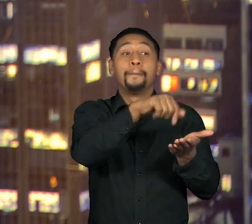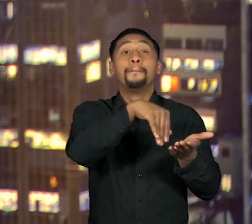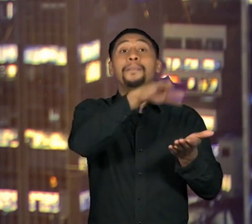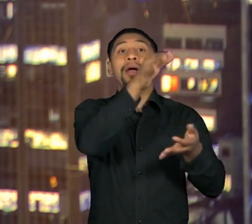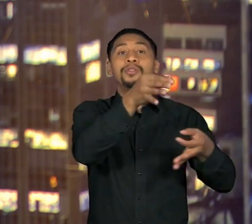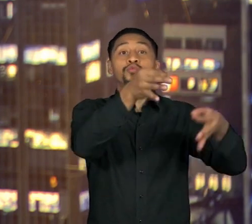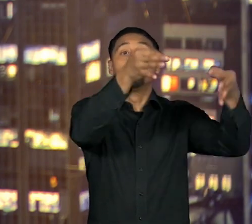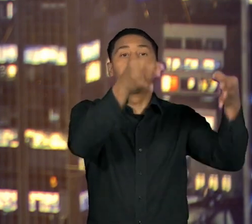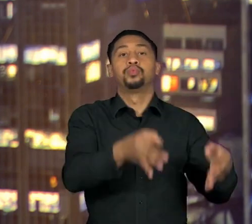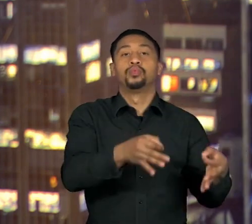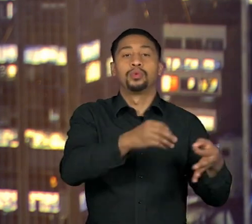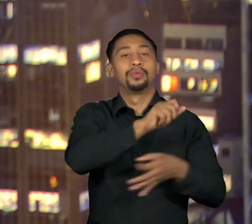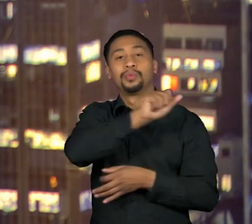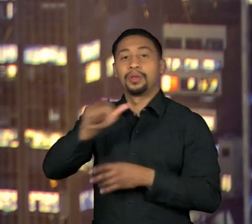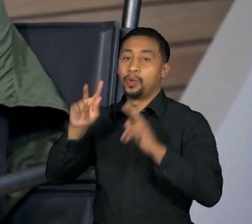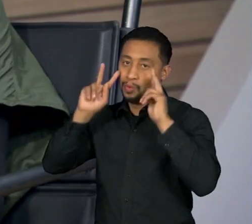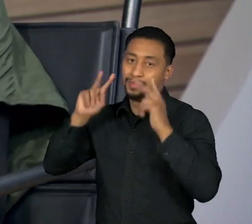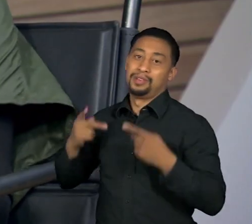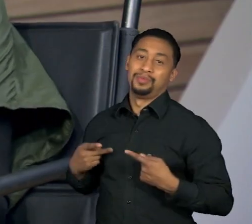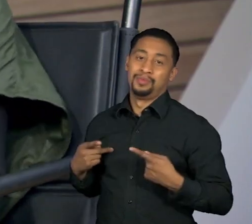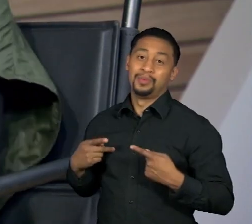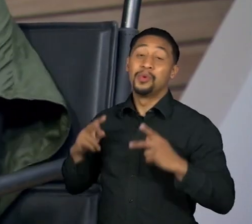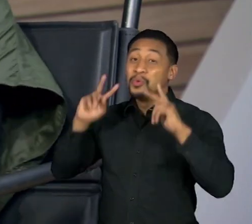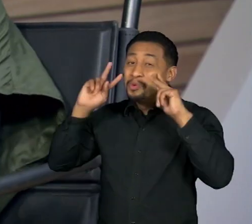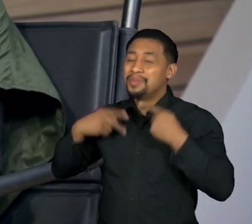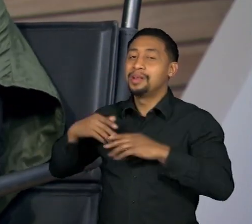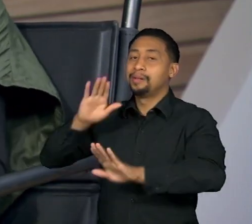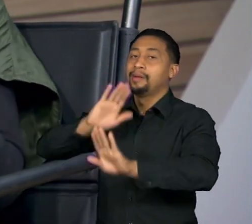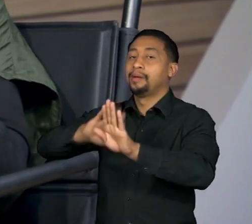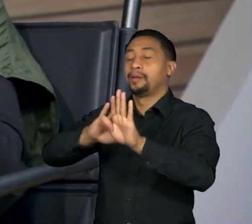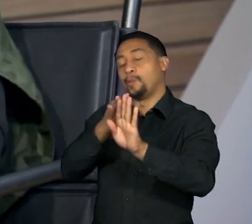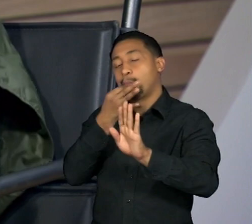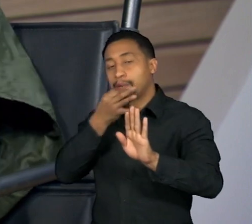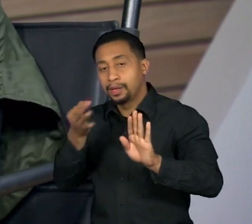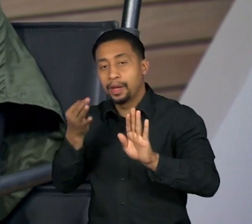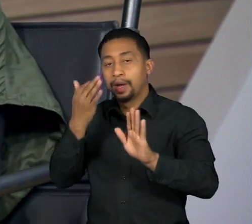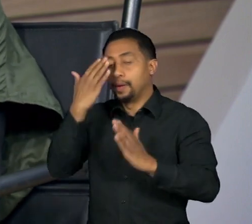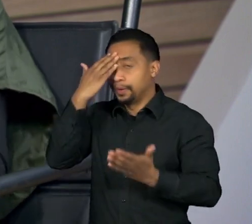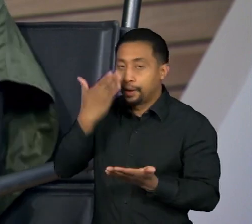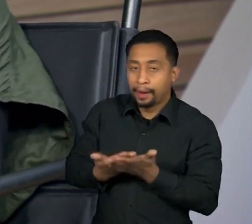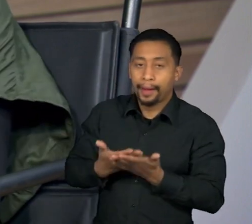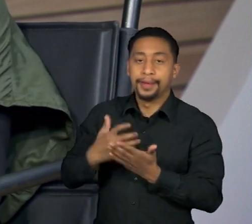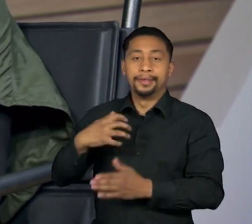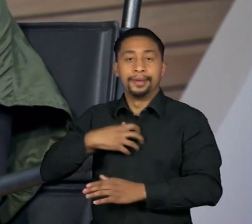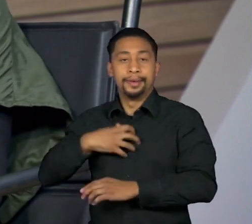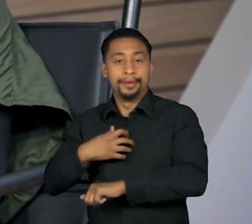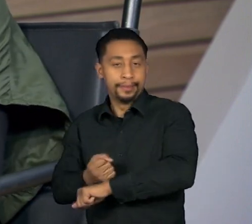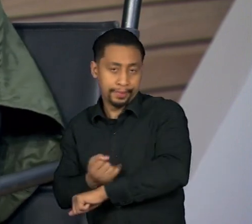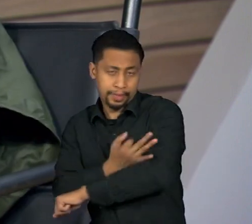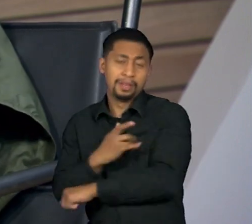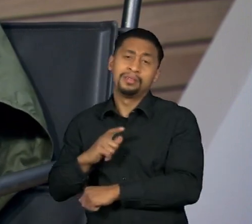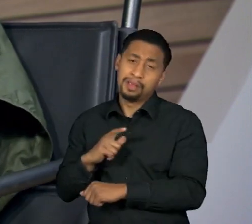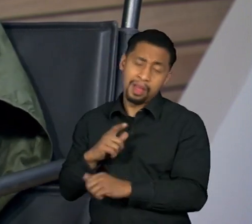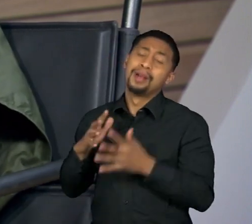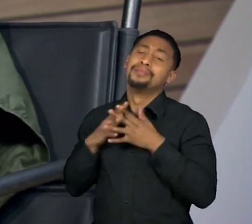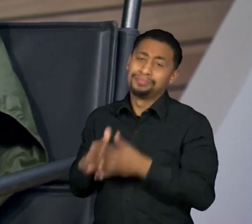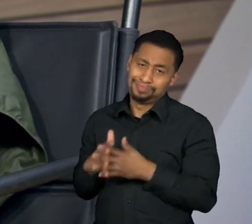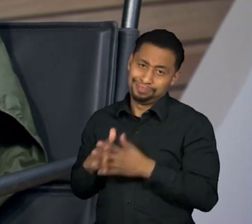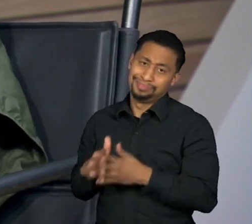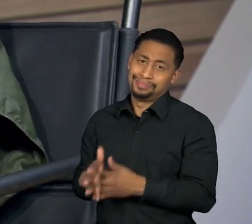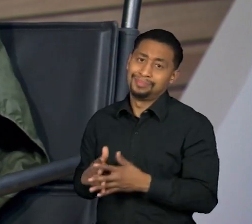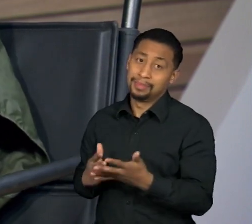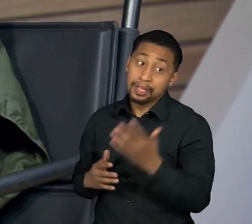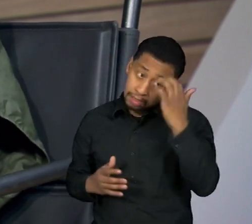humanos, porque os seres humanos você não vai mudar, o ser humano é assim como... Não tem nada mais complexo no mundo do que o ser humano. Então, eu acho que